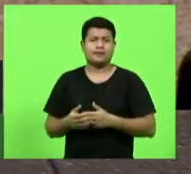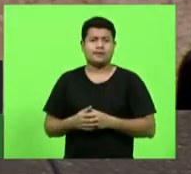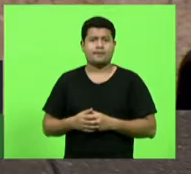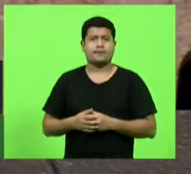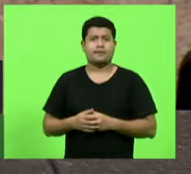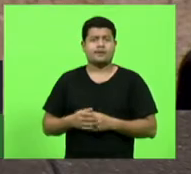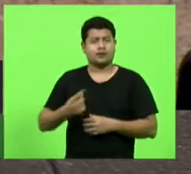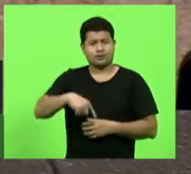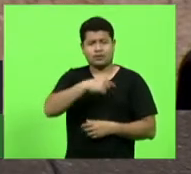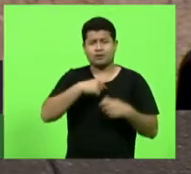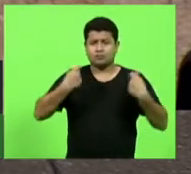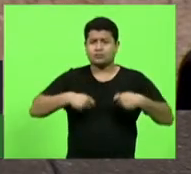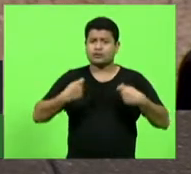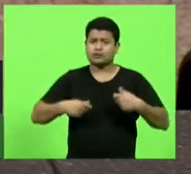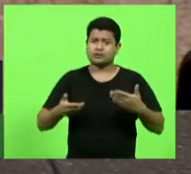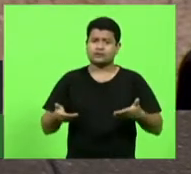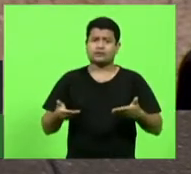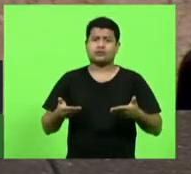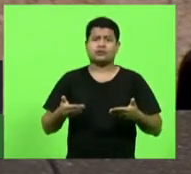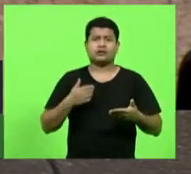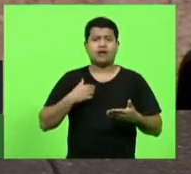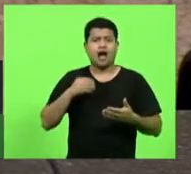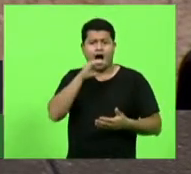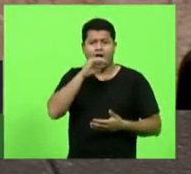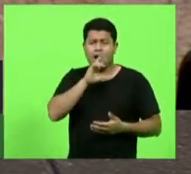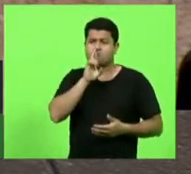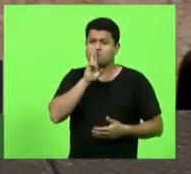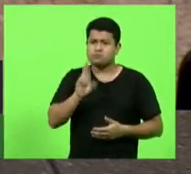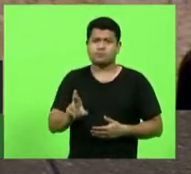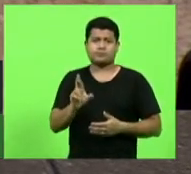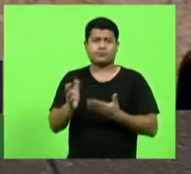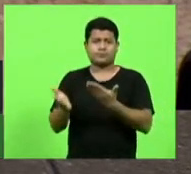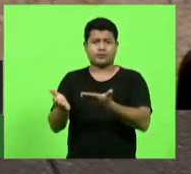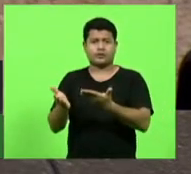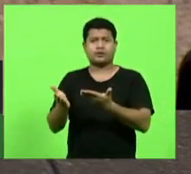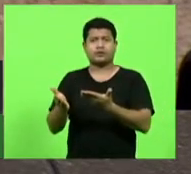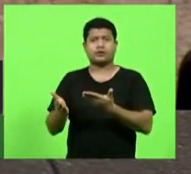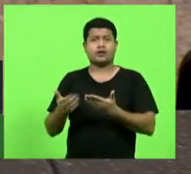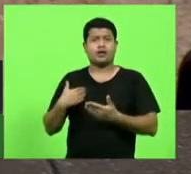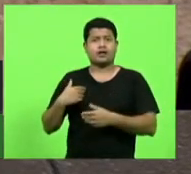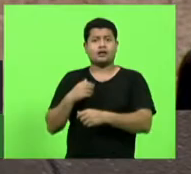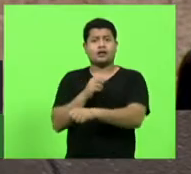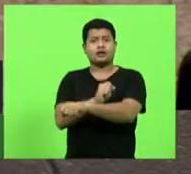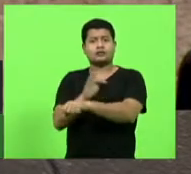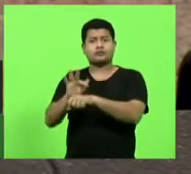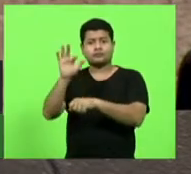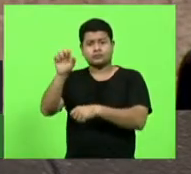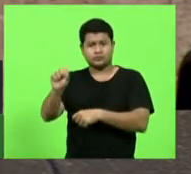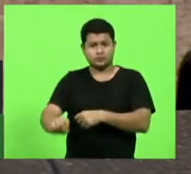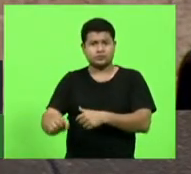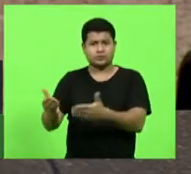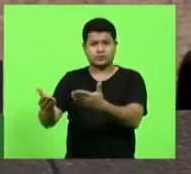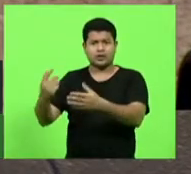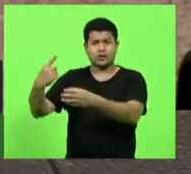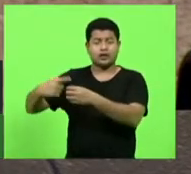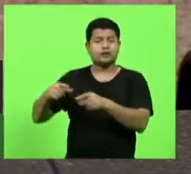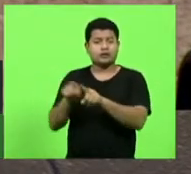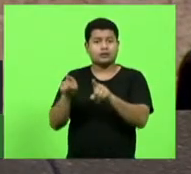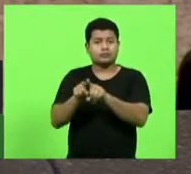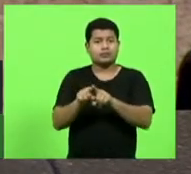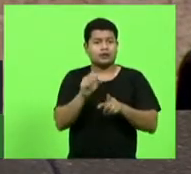Nós temos que chegar numa. Nós temos que dar uma resposta para o São Chiquense, para Santa Catarina e criar um